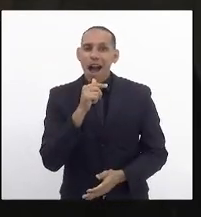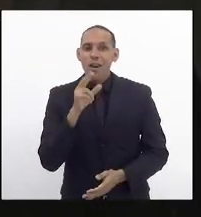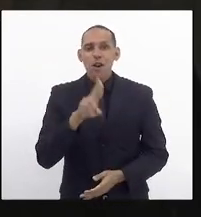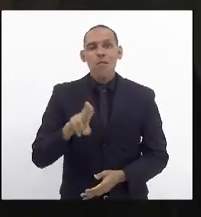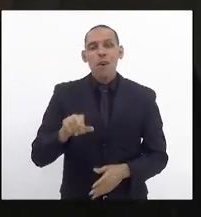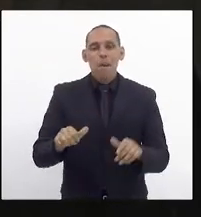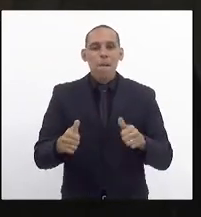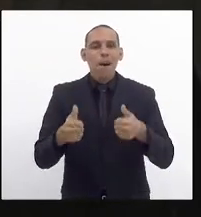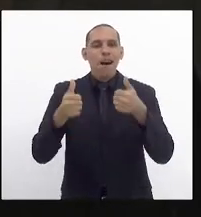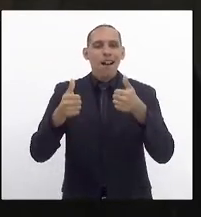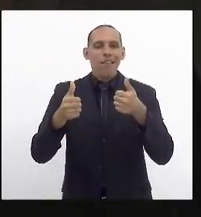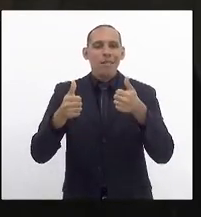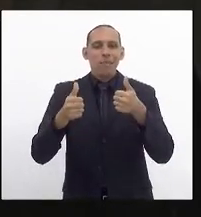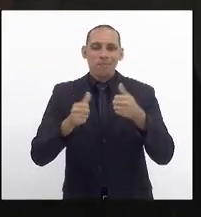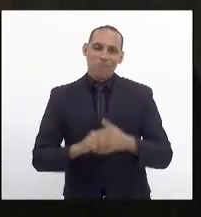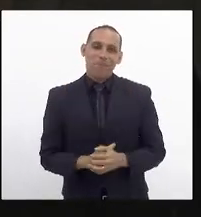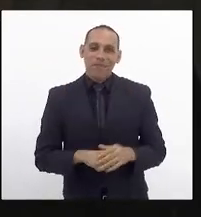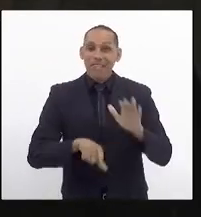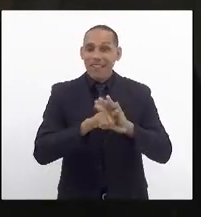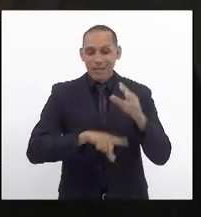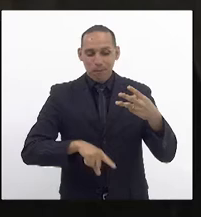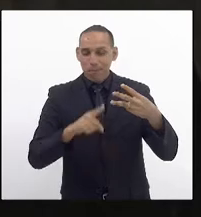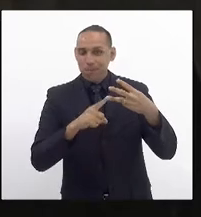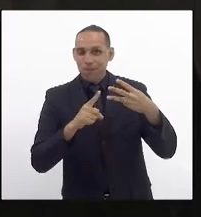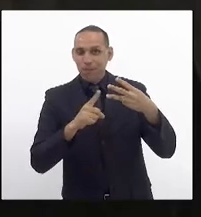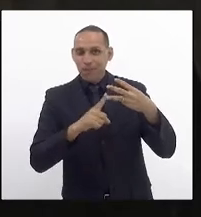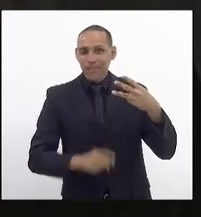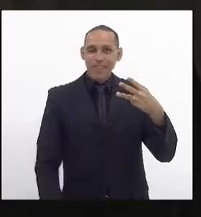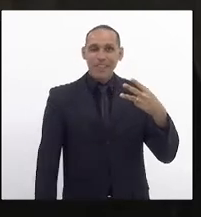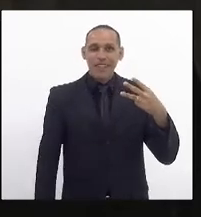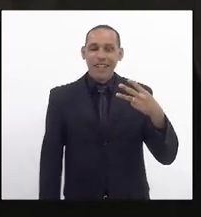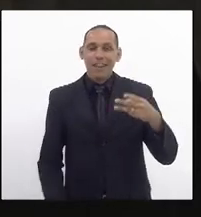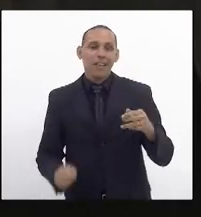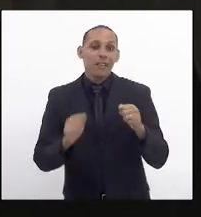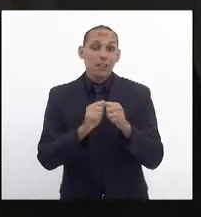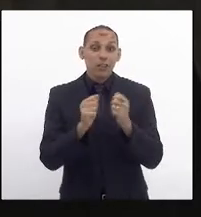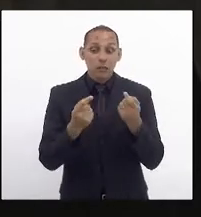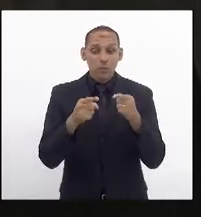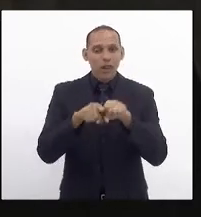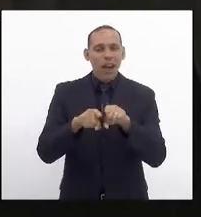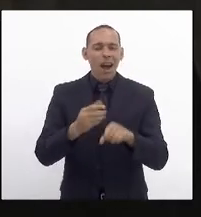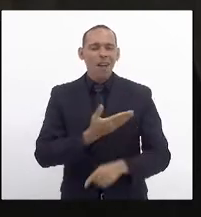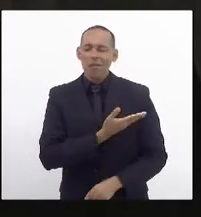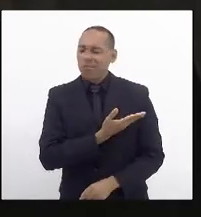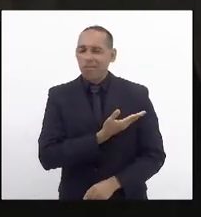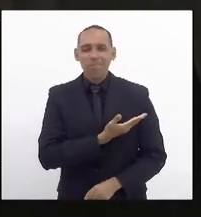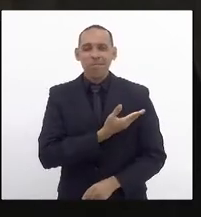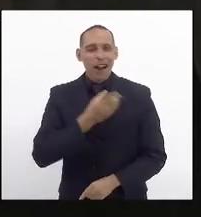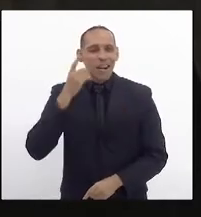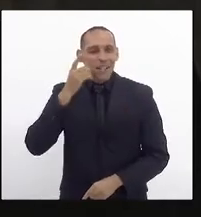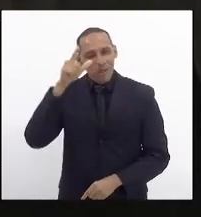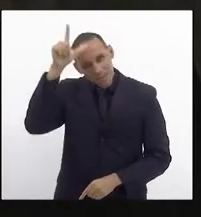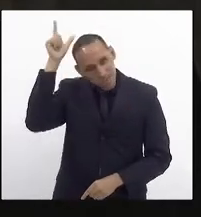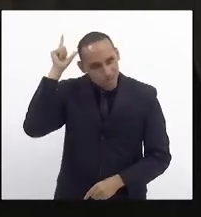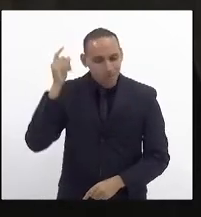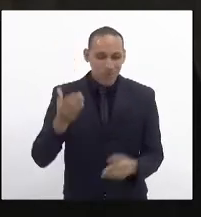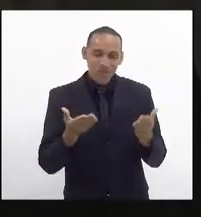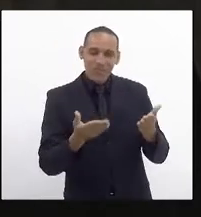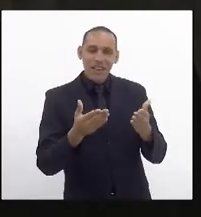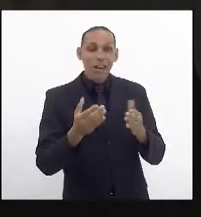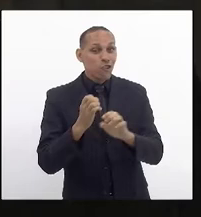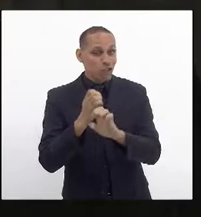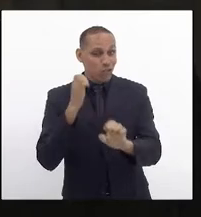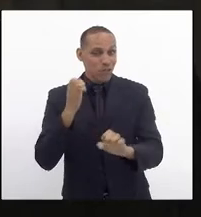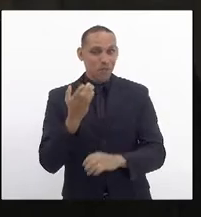a terceira lei o que eu fiz em parceria com meu nobre amigo deputado Luiz Paulo Engenheiro